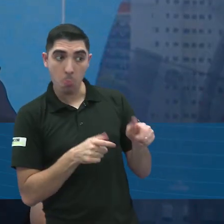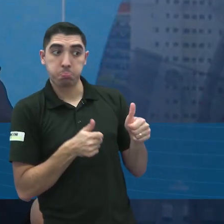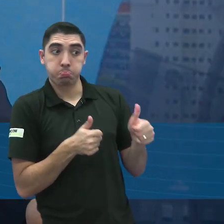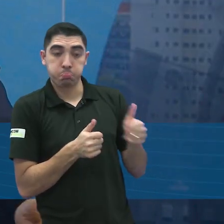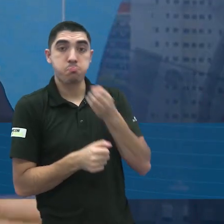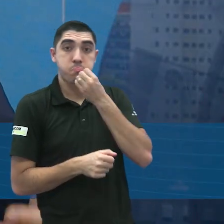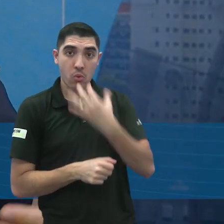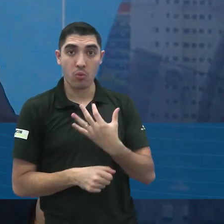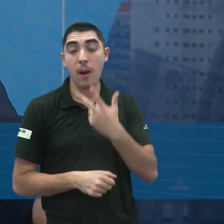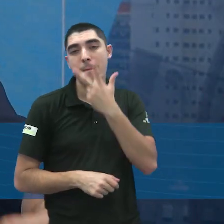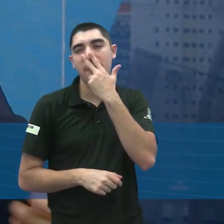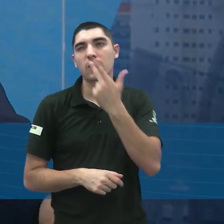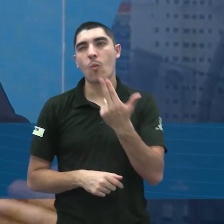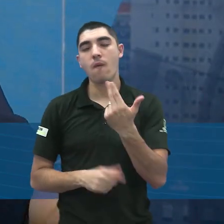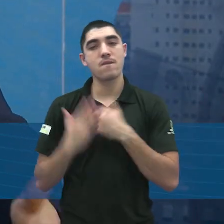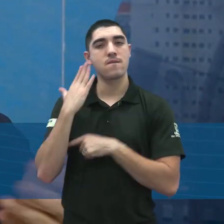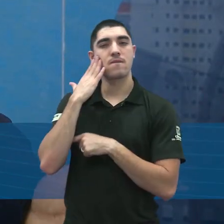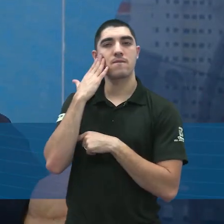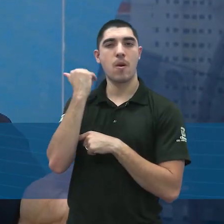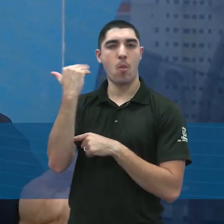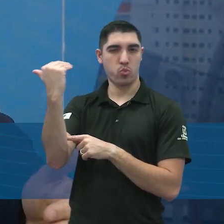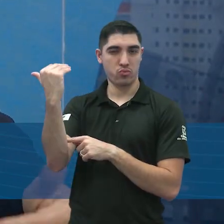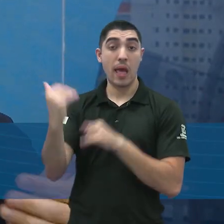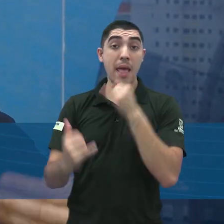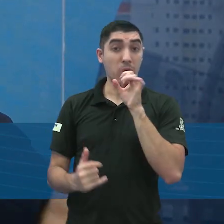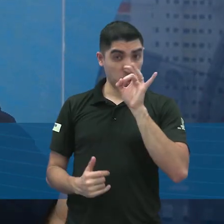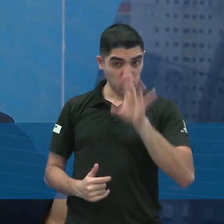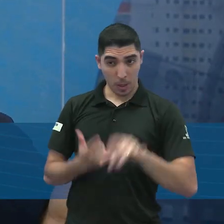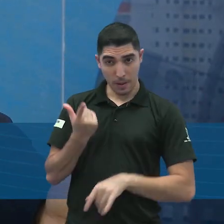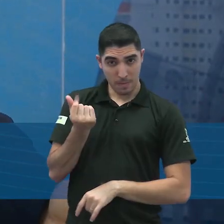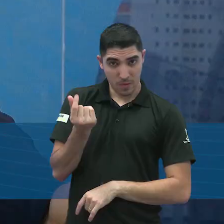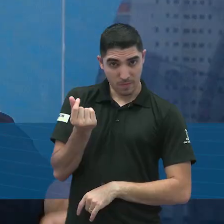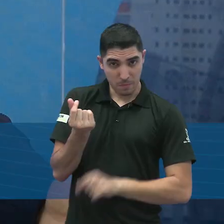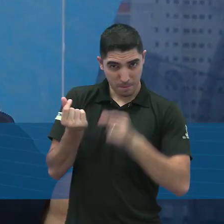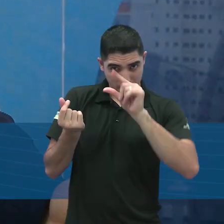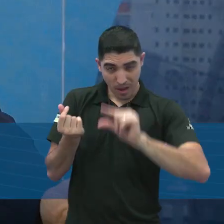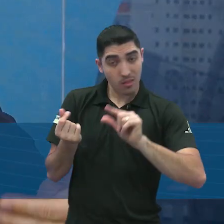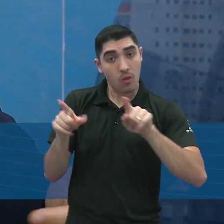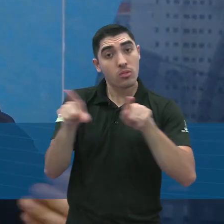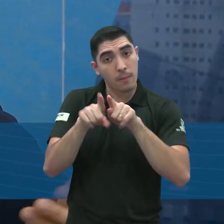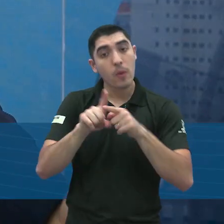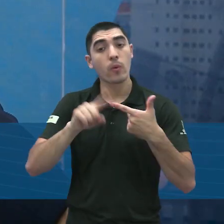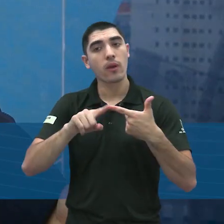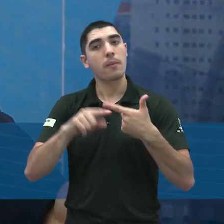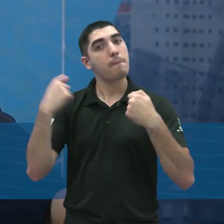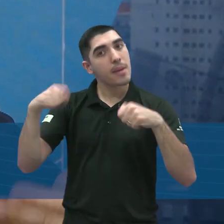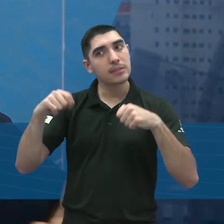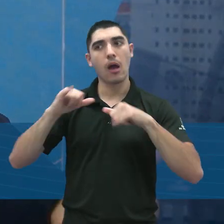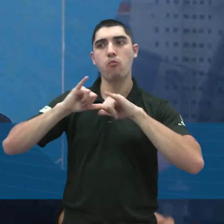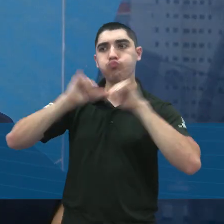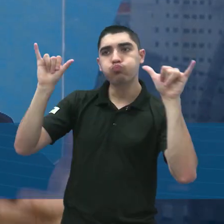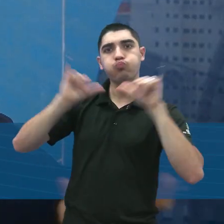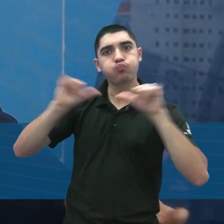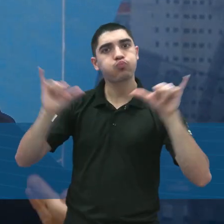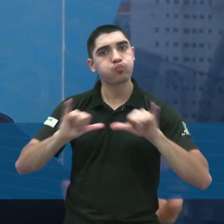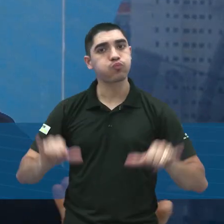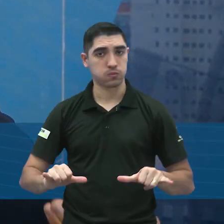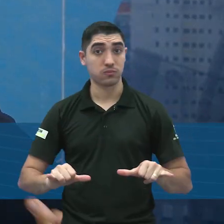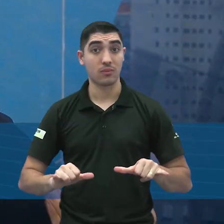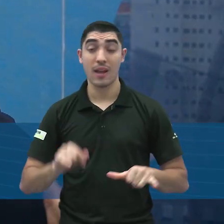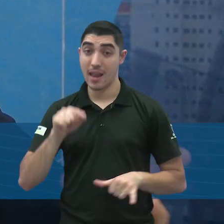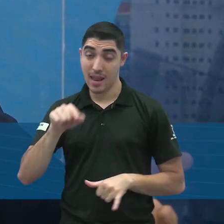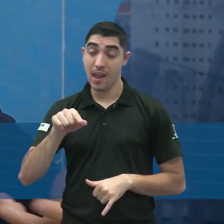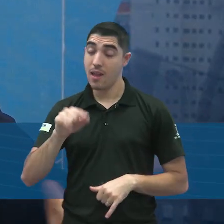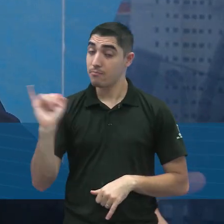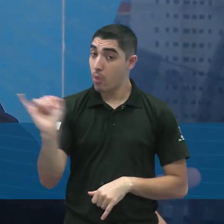vendendo. Isso aí se tornou, às vezes não é o preço barato, então evitar o golpe barato, tentar buscar essa reputação. Isso se tornou, a gente diz